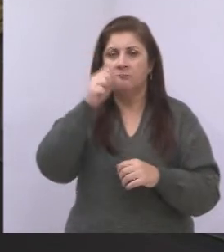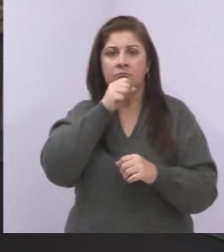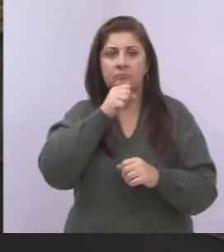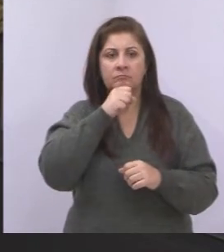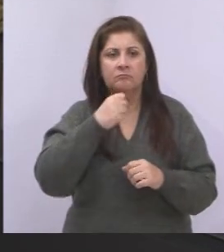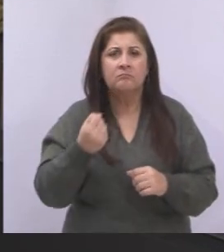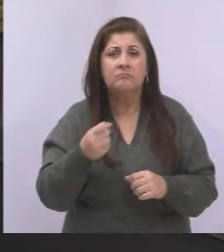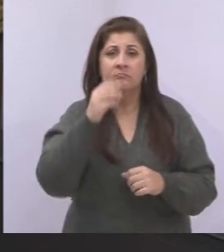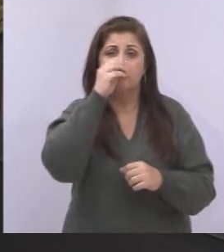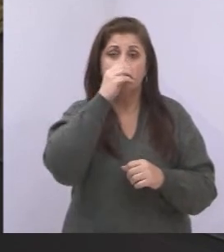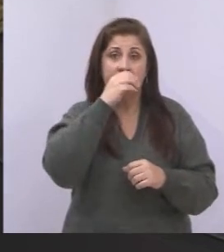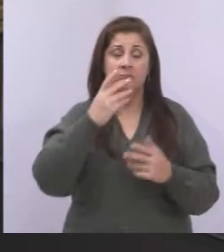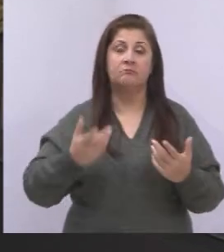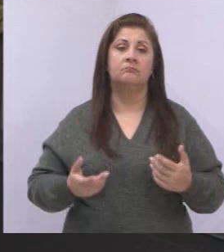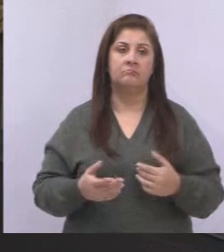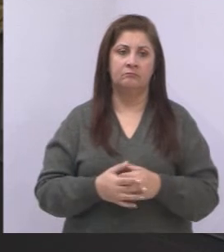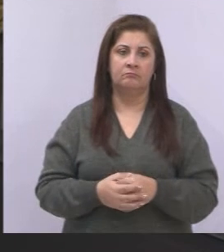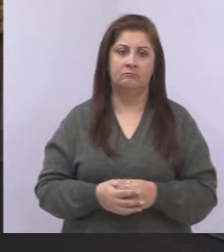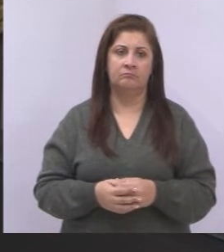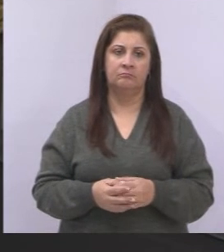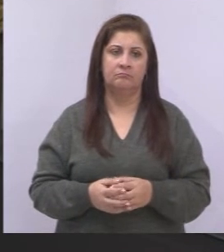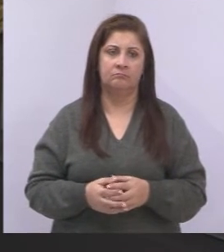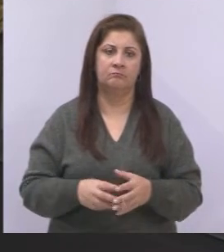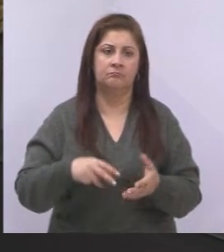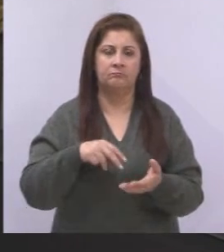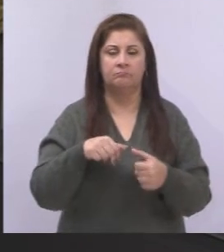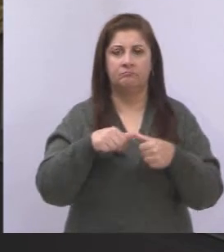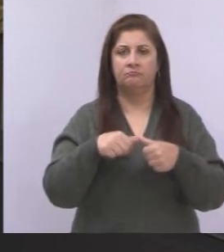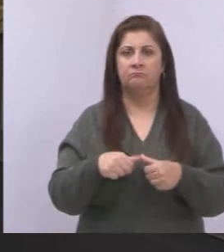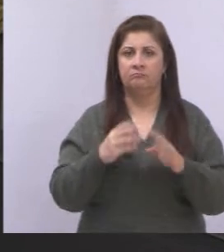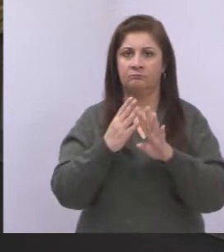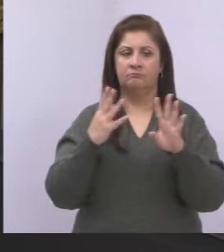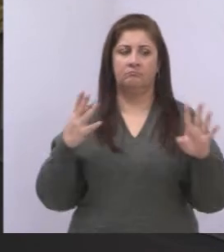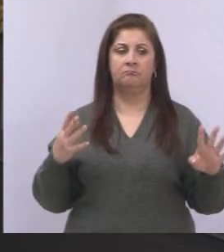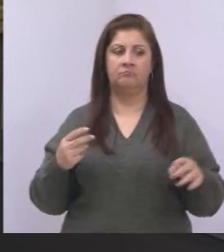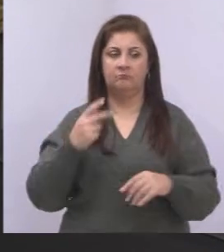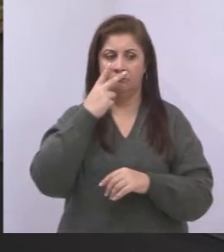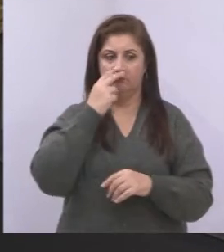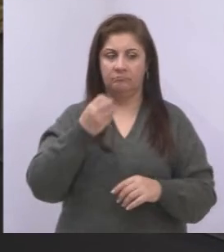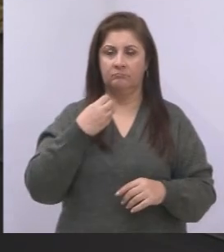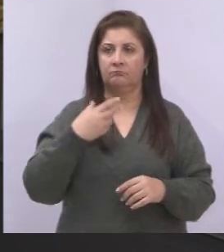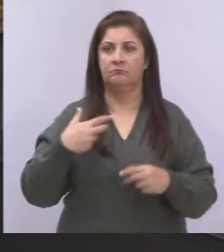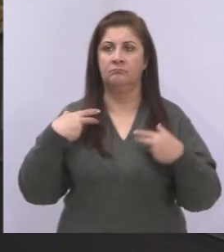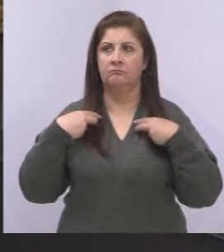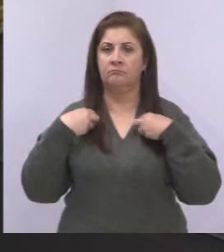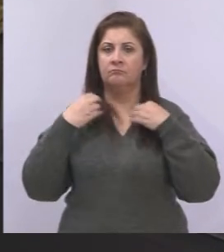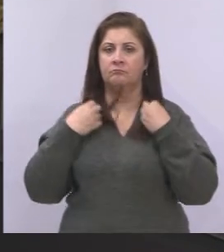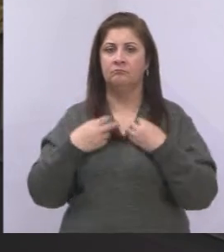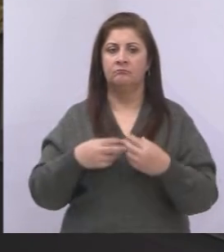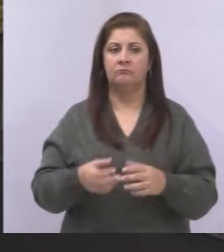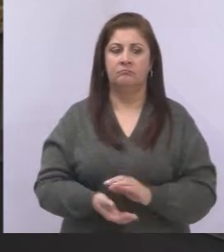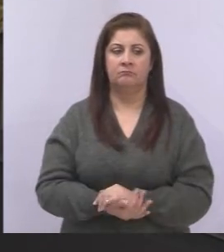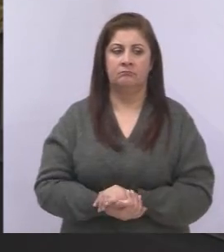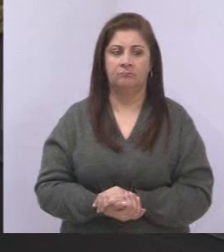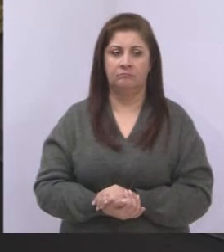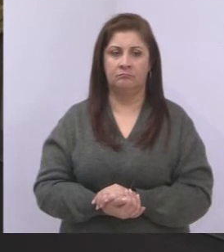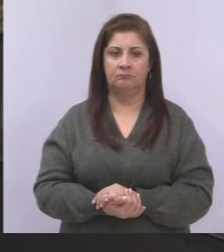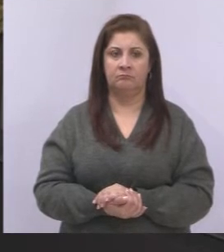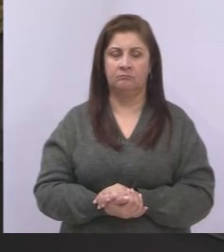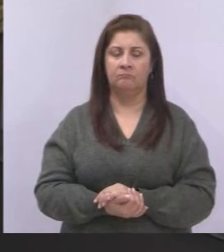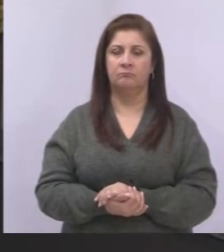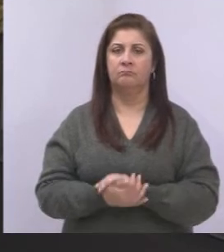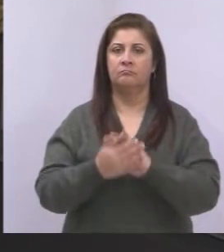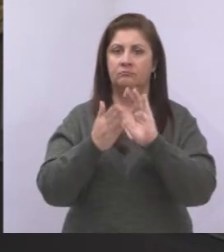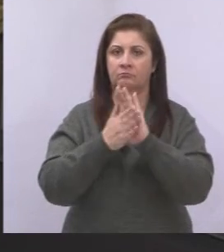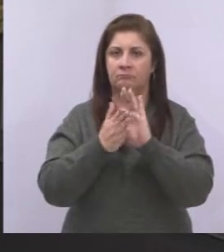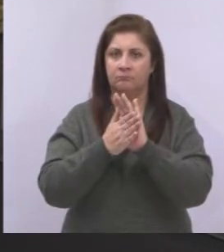mas de bem menos idade, né? E ele fica lá na fila, então realmente acho que vai ser muito bom para eles, né? Pensando um pouquinho assim nos meus pais. Então,